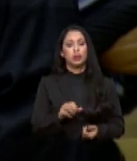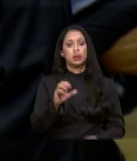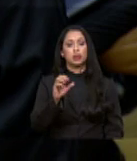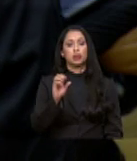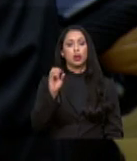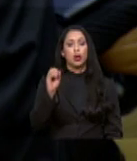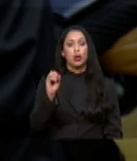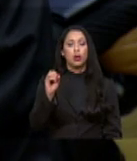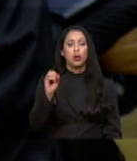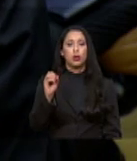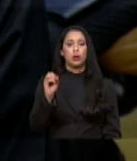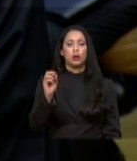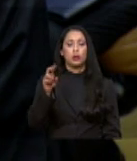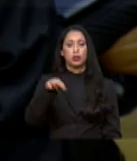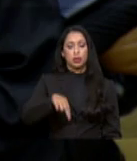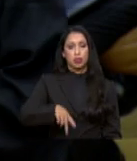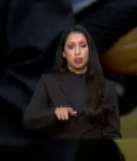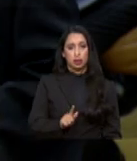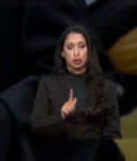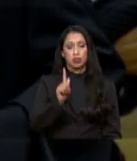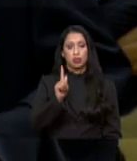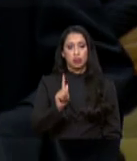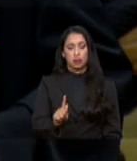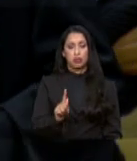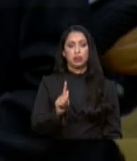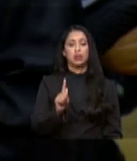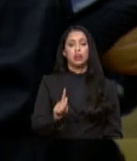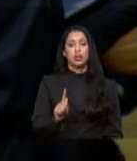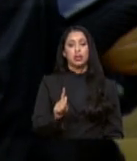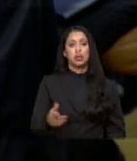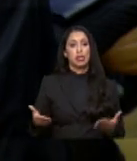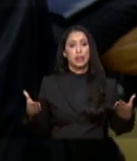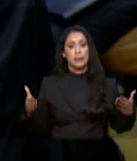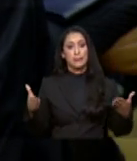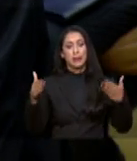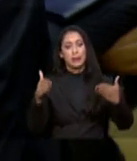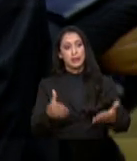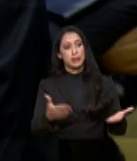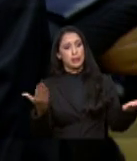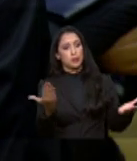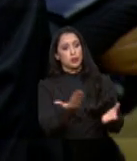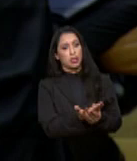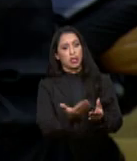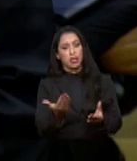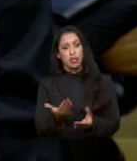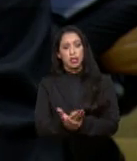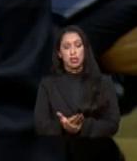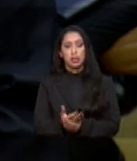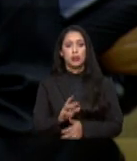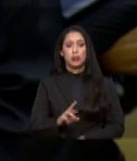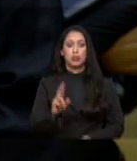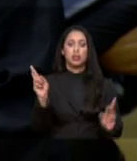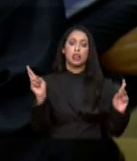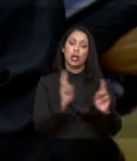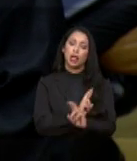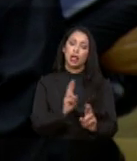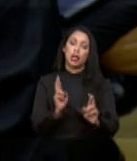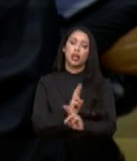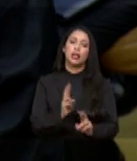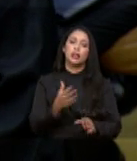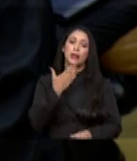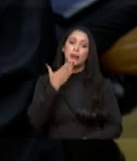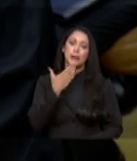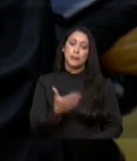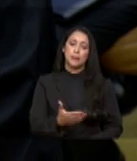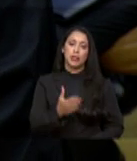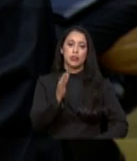julga ações que tratam de supostas ações e omissões da União e da Presidência da República na prevenção ao desmatamento na Amazônia. E peço que as